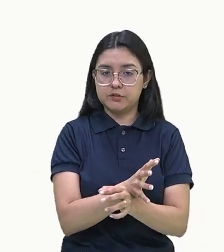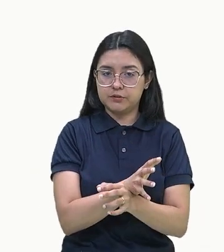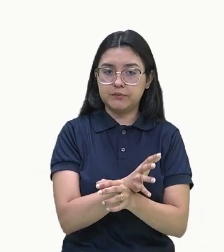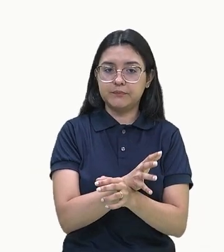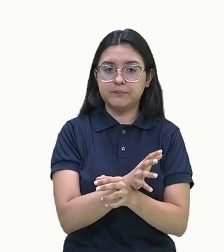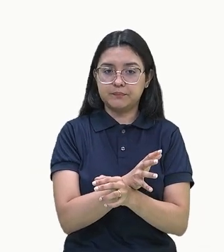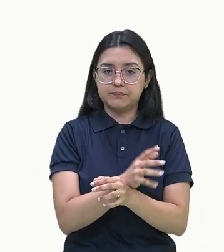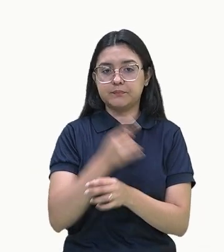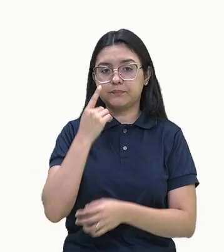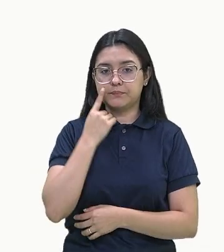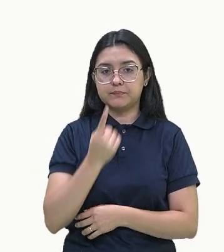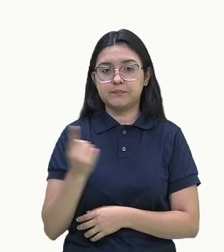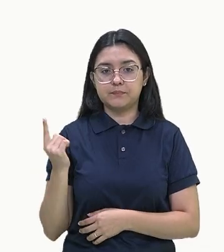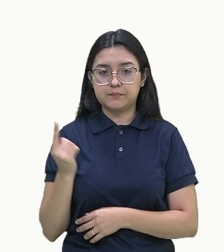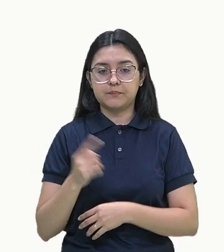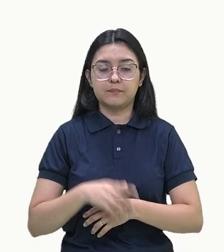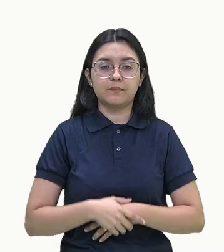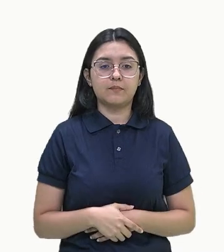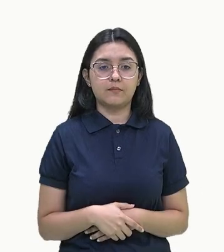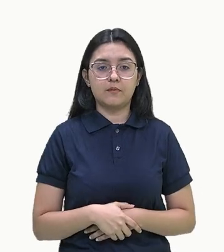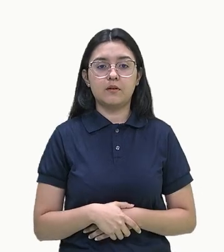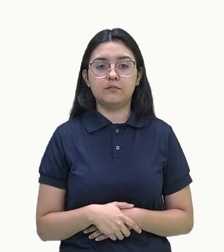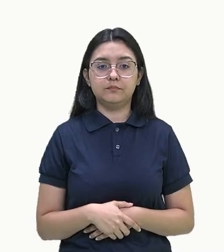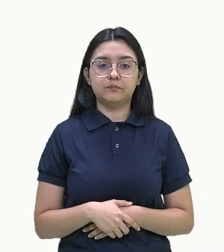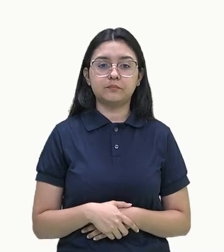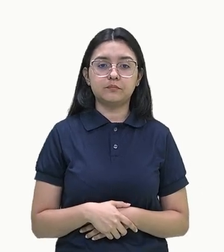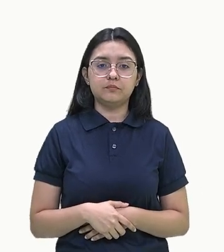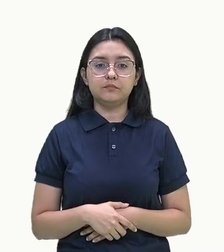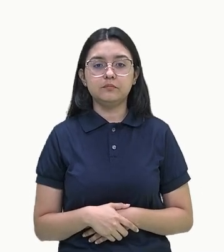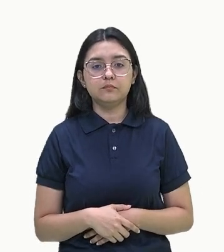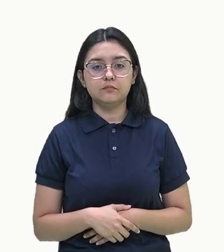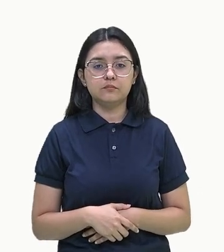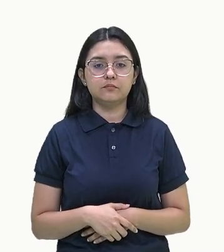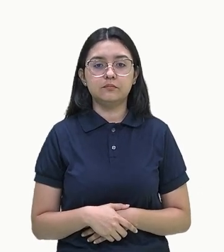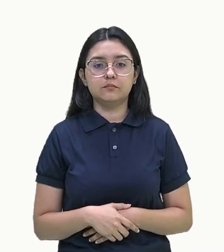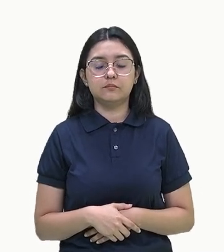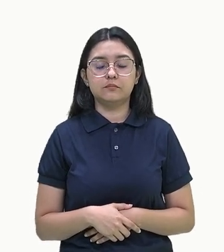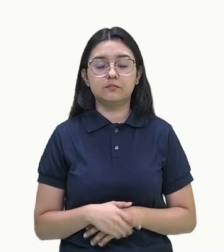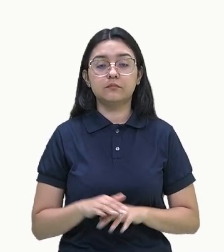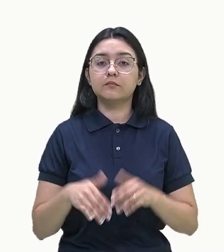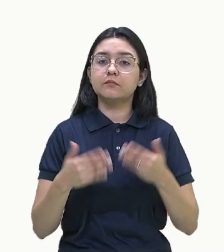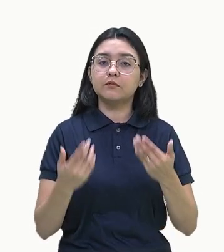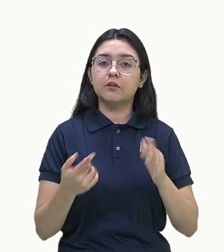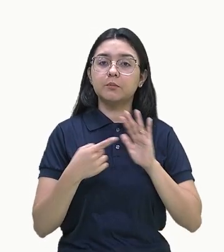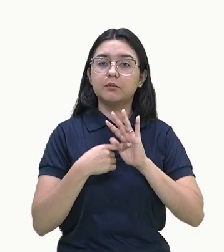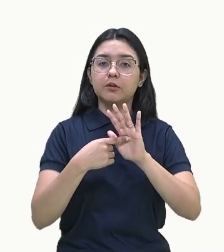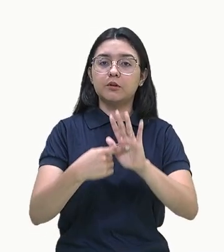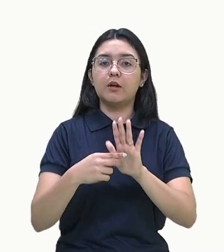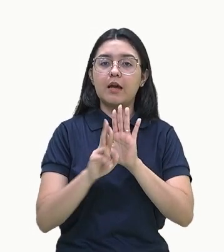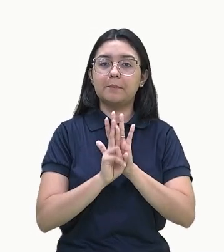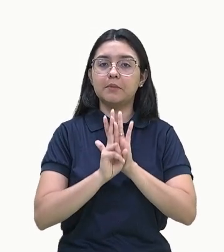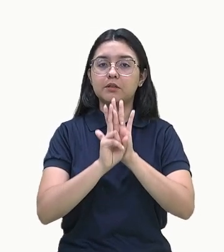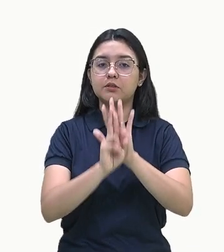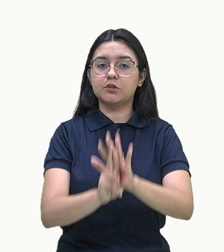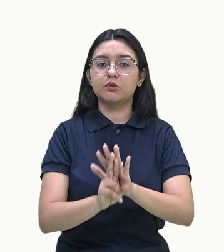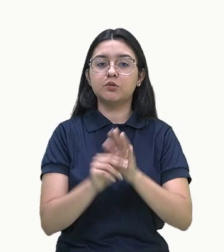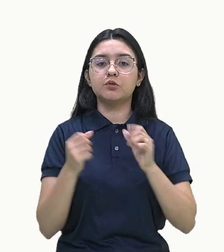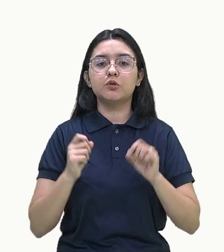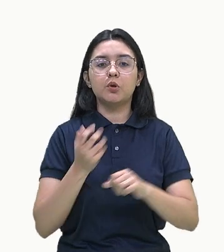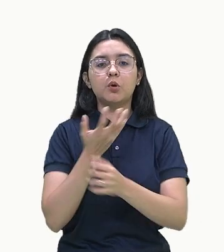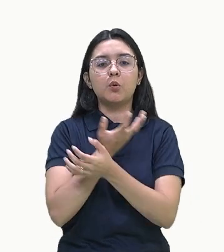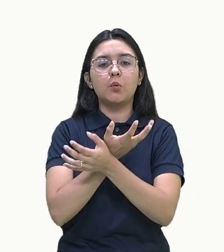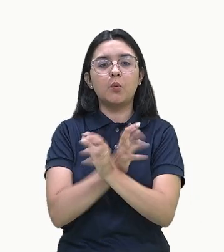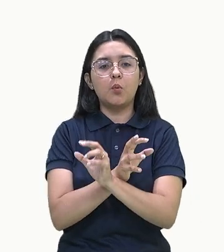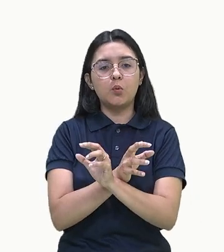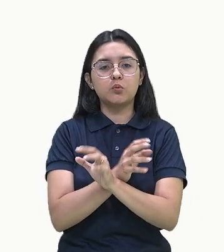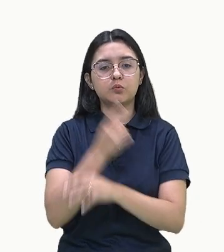muscular estriado esquelético, e aqui nós temos uma representação de um osso, né, de um conjunto